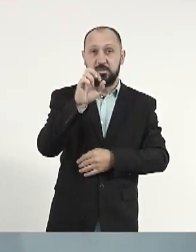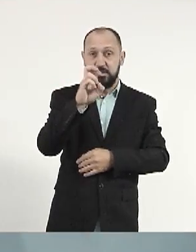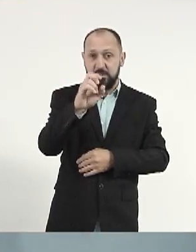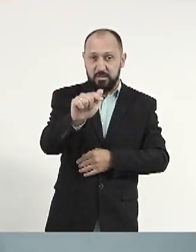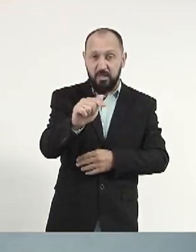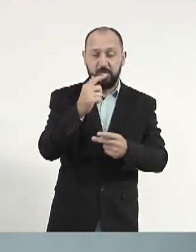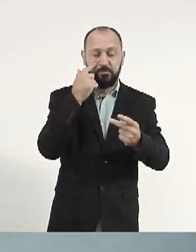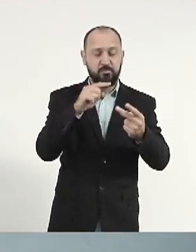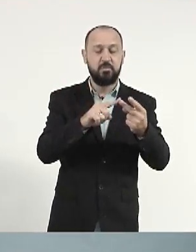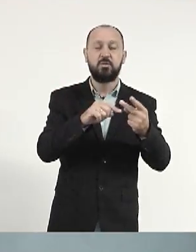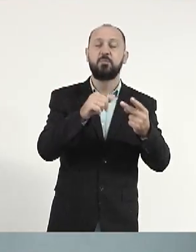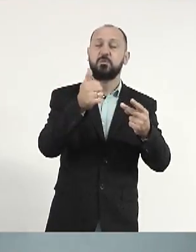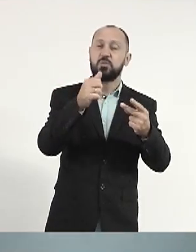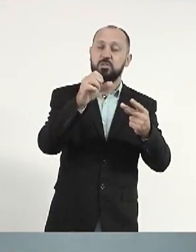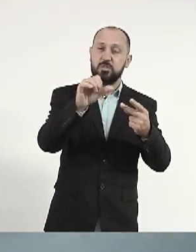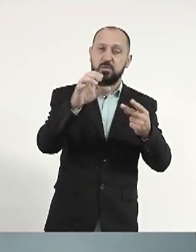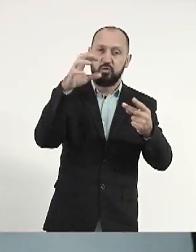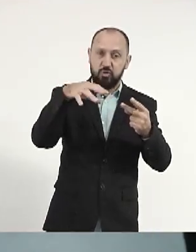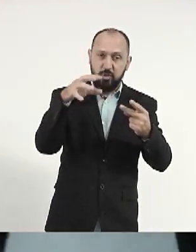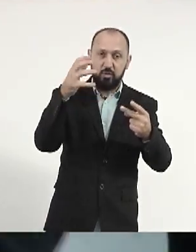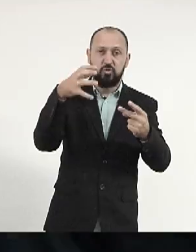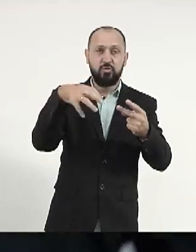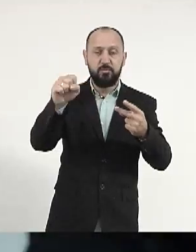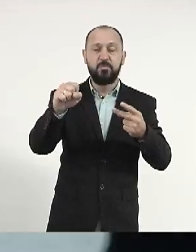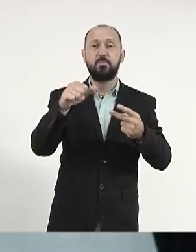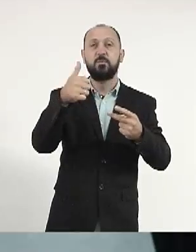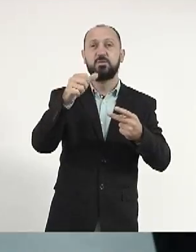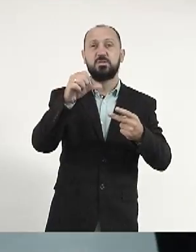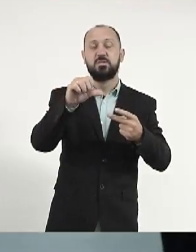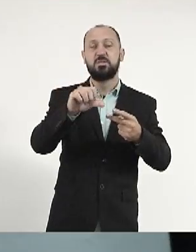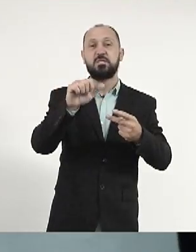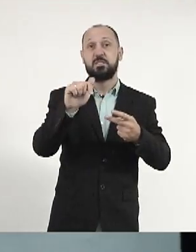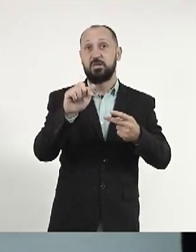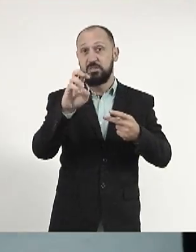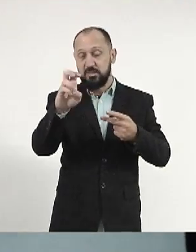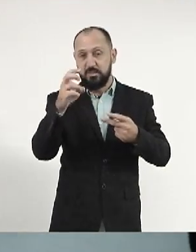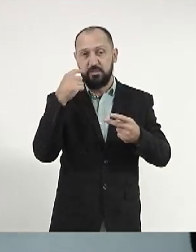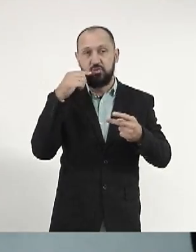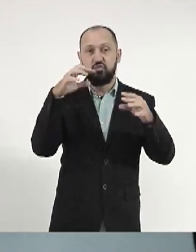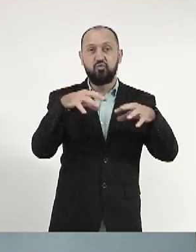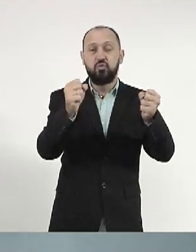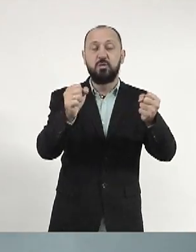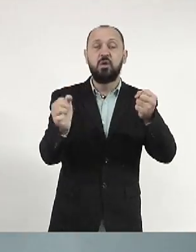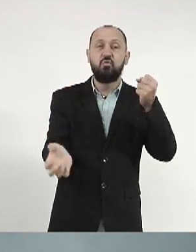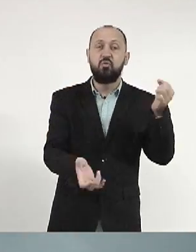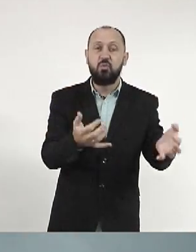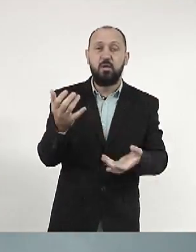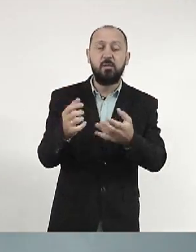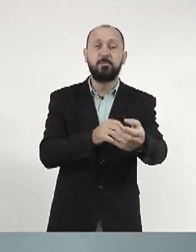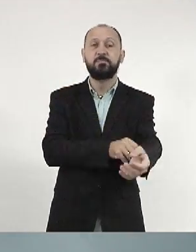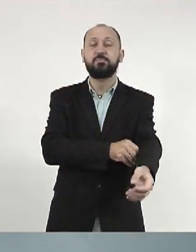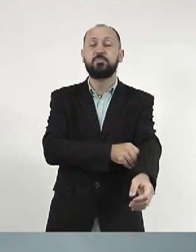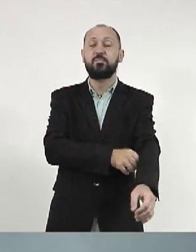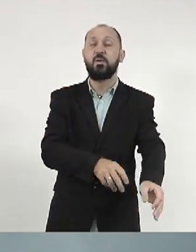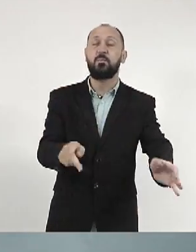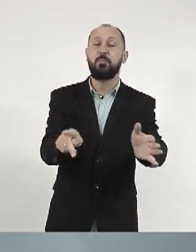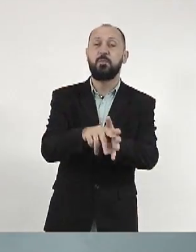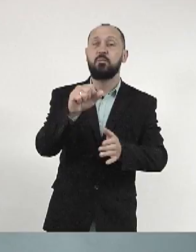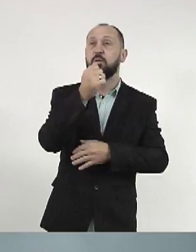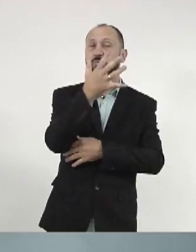deu a geada de 57, deu a geada de 75, deu a seca e queima. Mas é uma coisa da